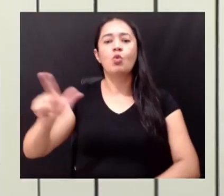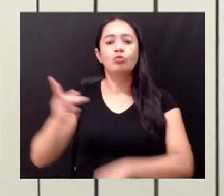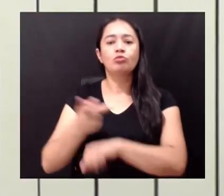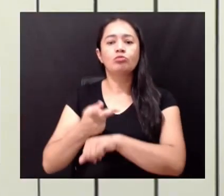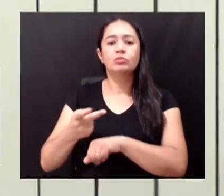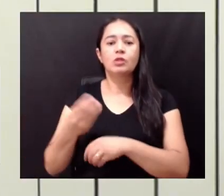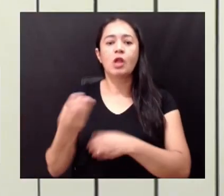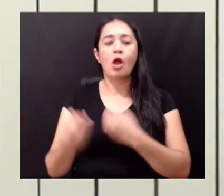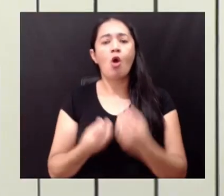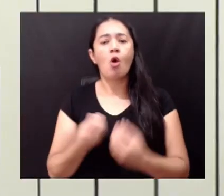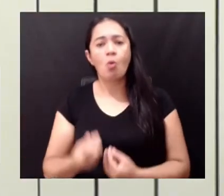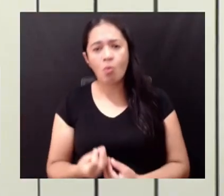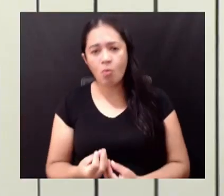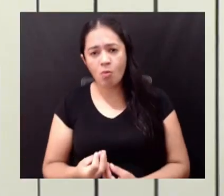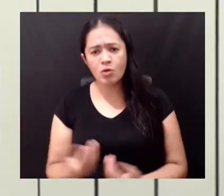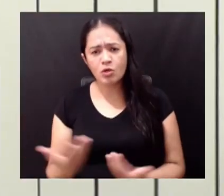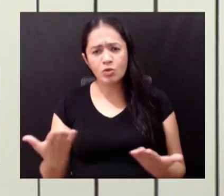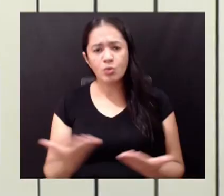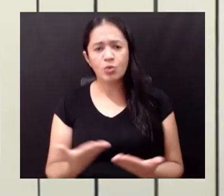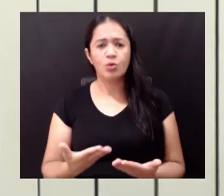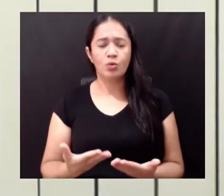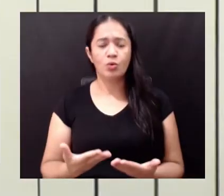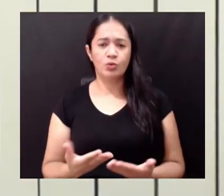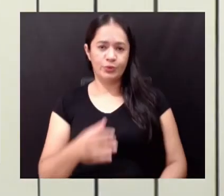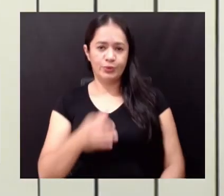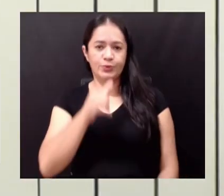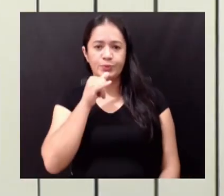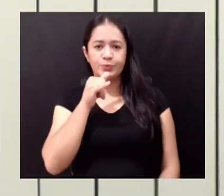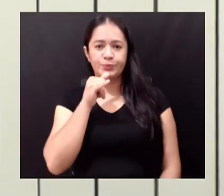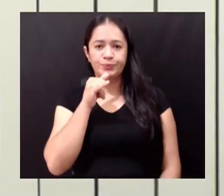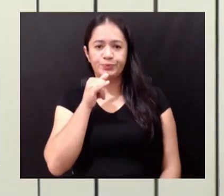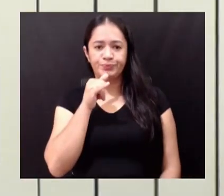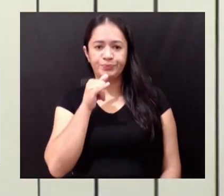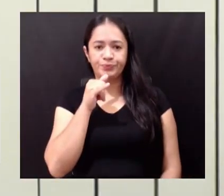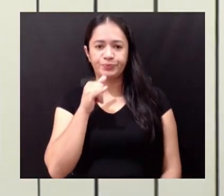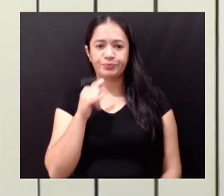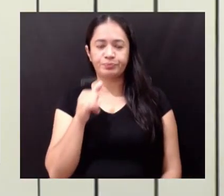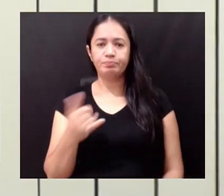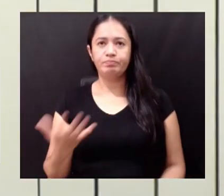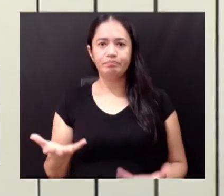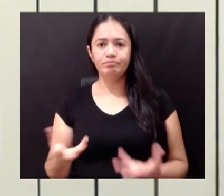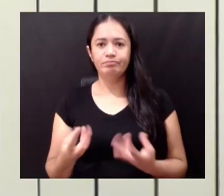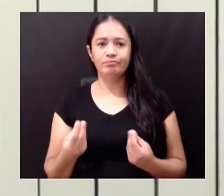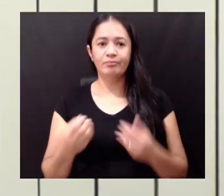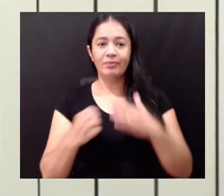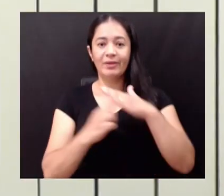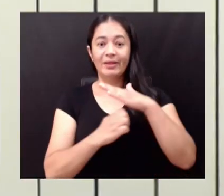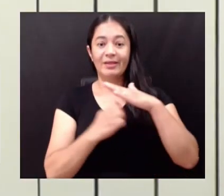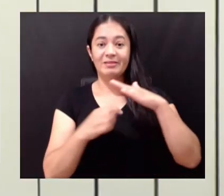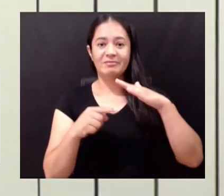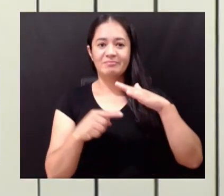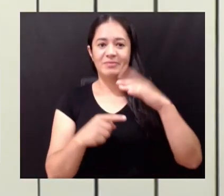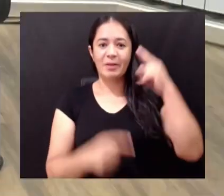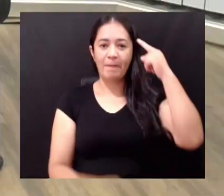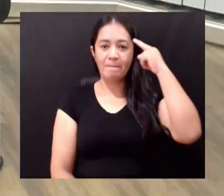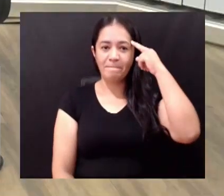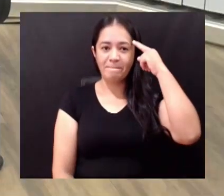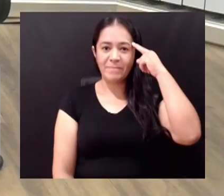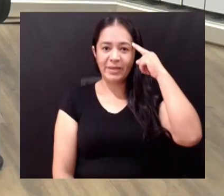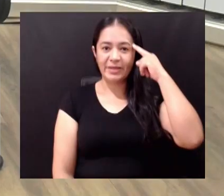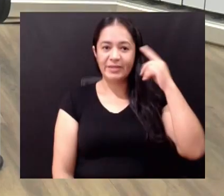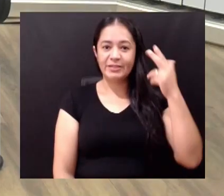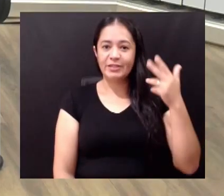nos dias de hoje, por exemplo, porque assim, as empresas têm pensado no lucro, né? Será que o meu